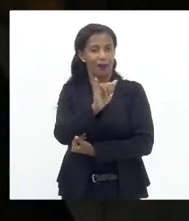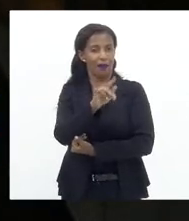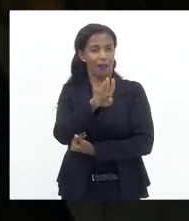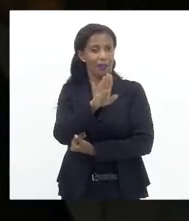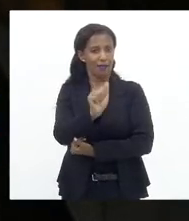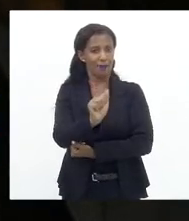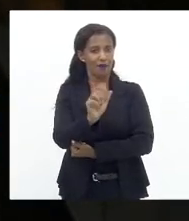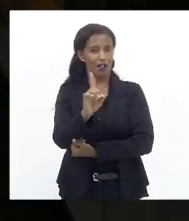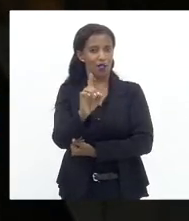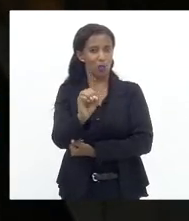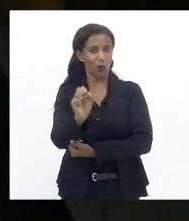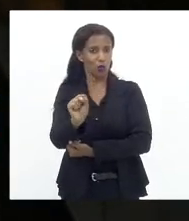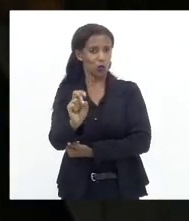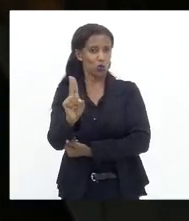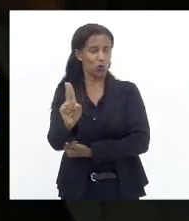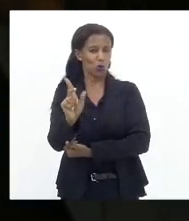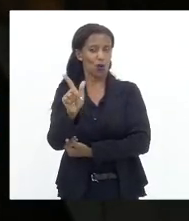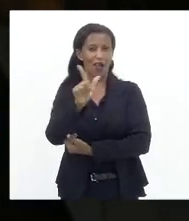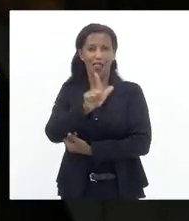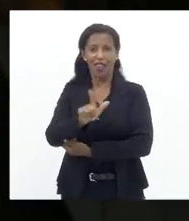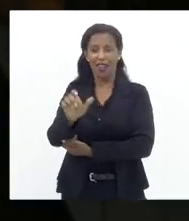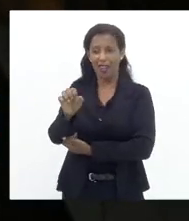Leonardo Correia